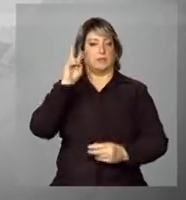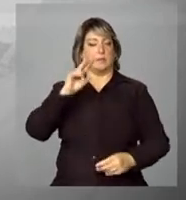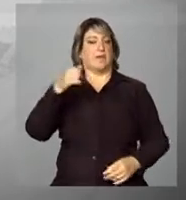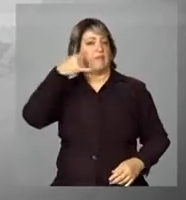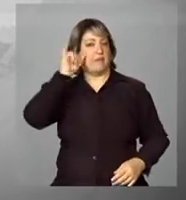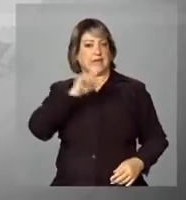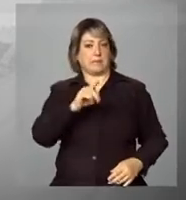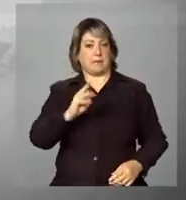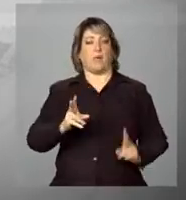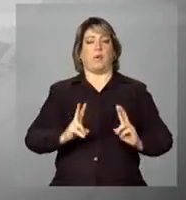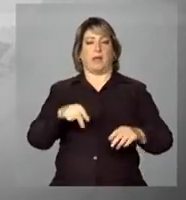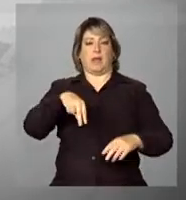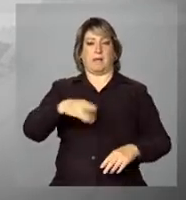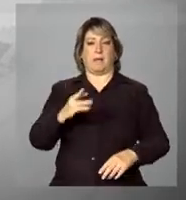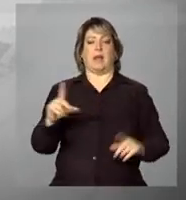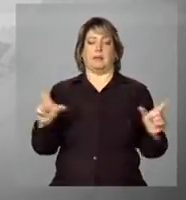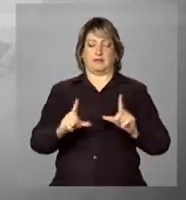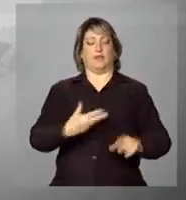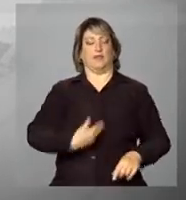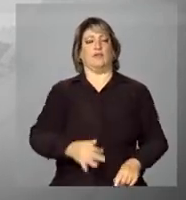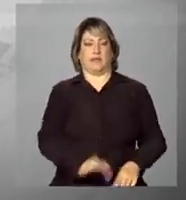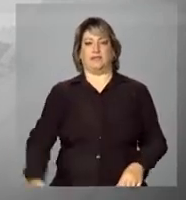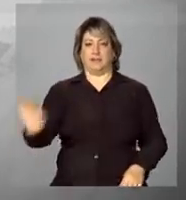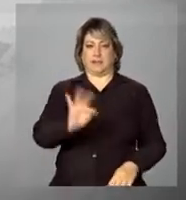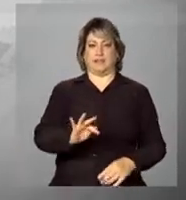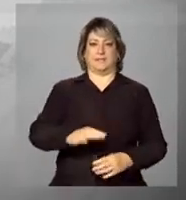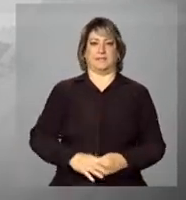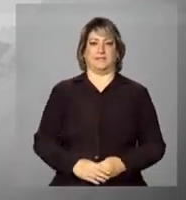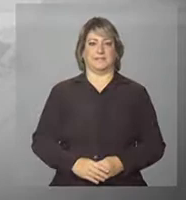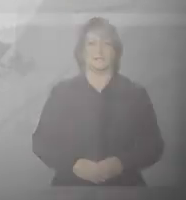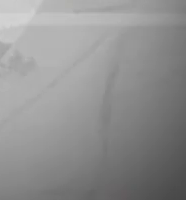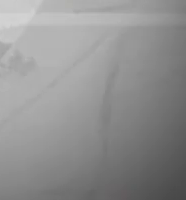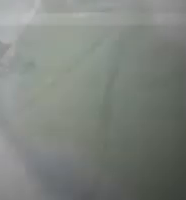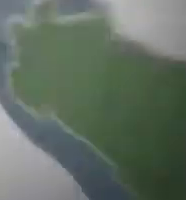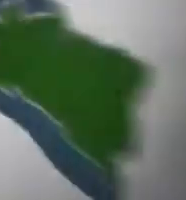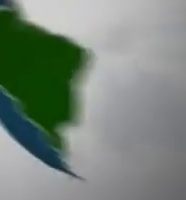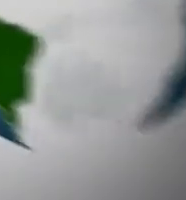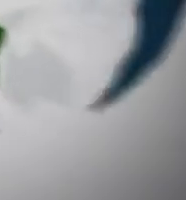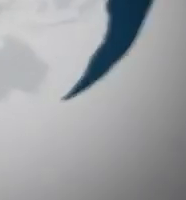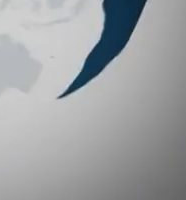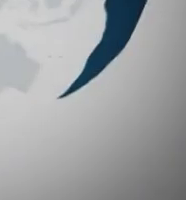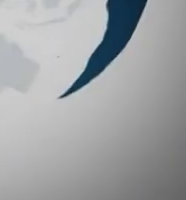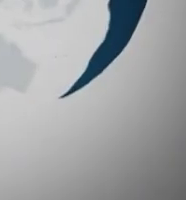de Gado Zebu. Continue com a gente na NBR e a TV do Governo Federal. Música.